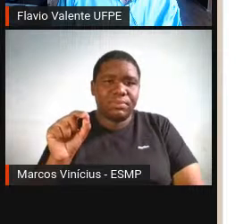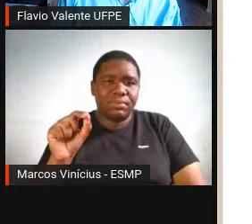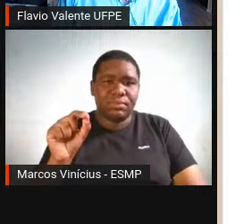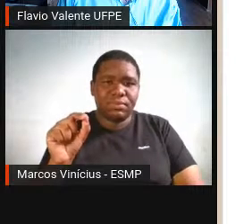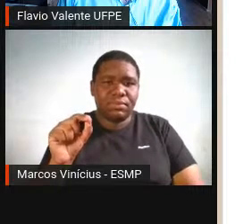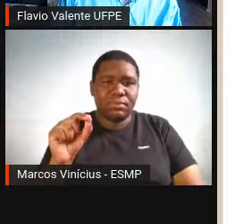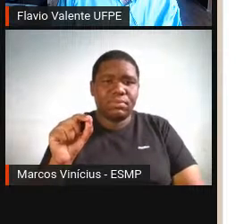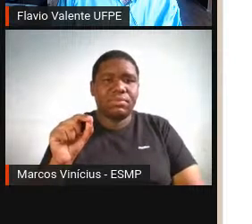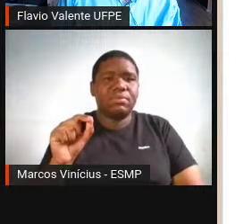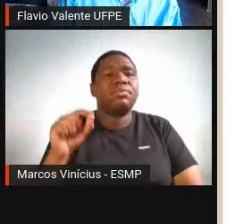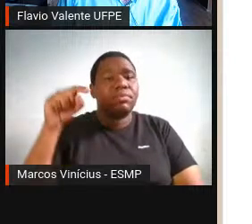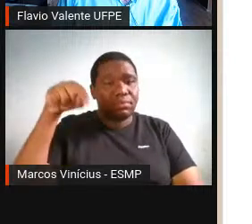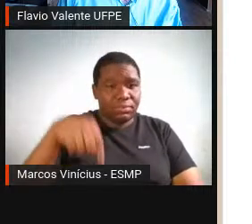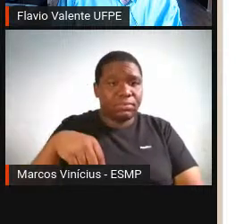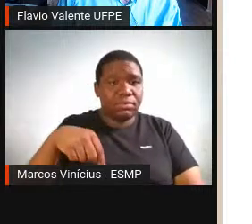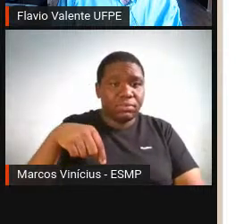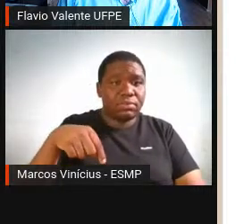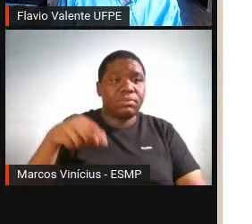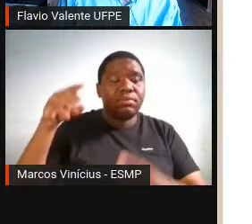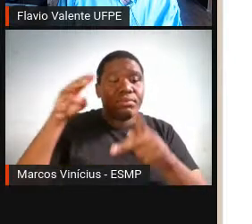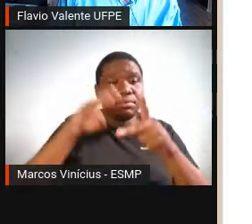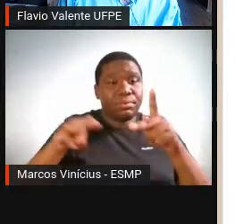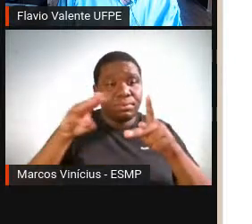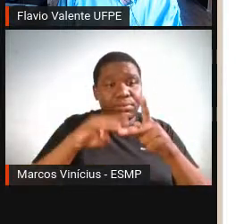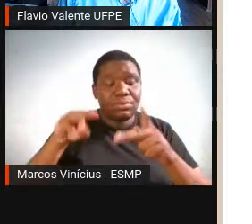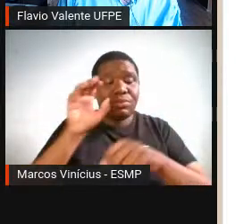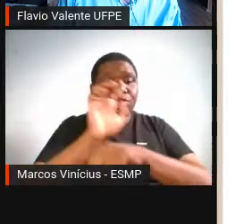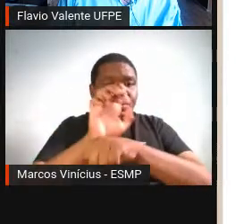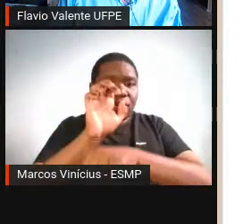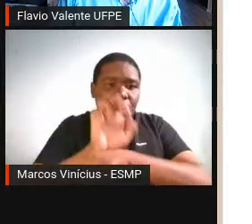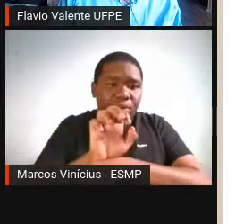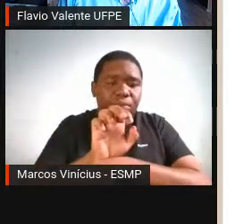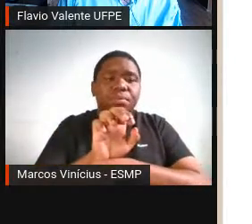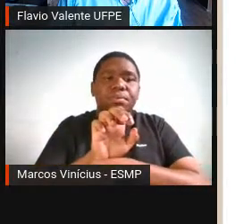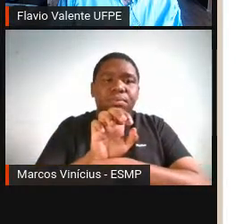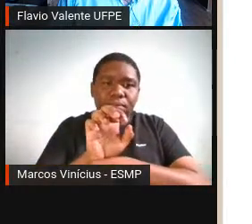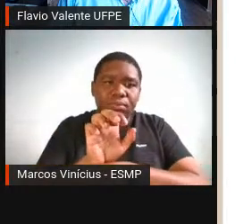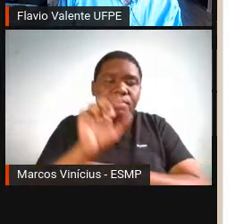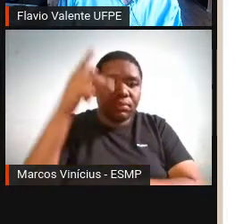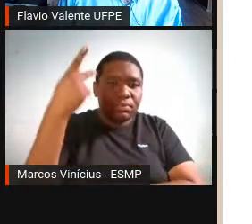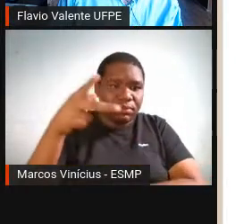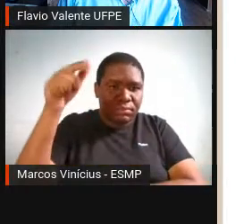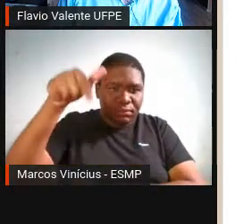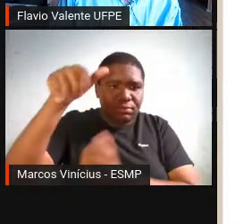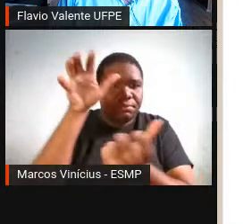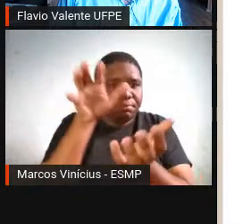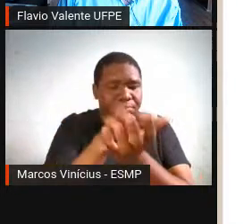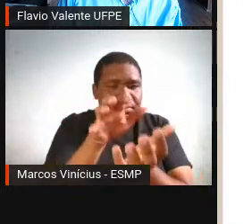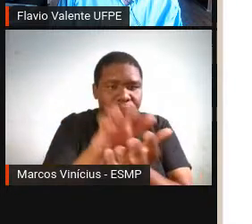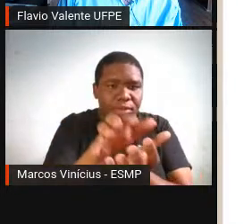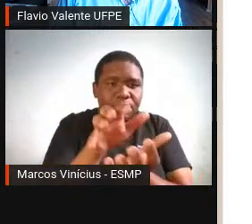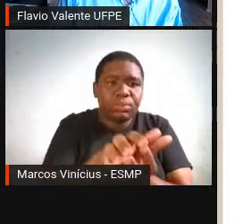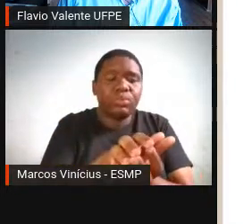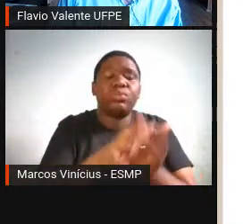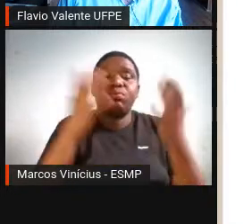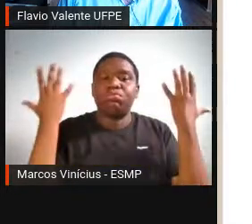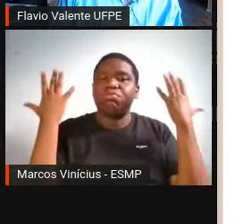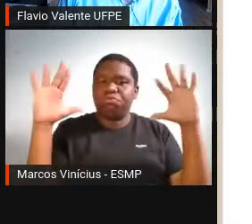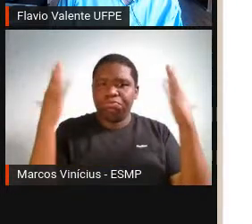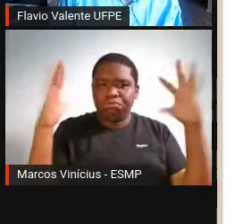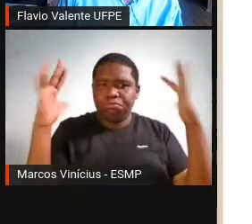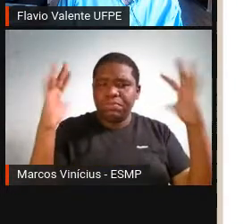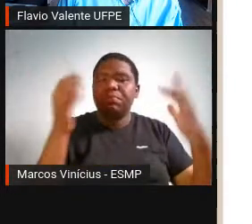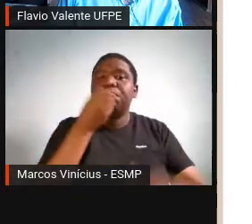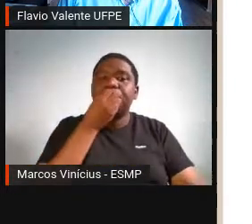a atitude do Ministério Público Federal, do Ministério Público Estadual do Estado de Pernambuco, é louvável